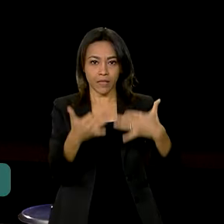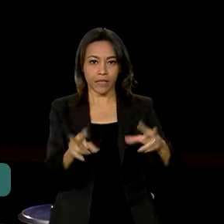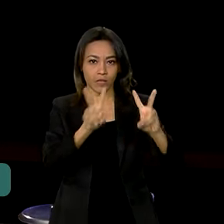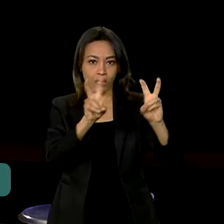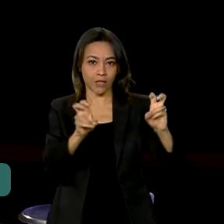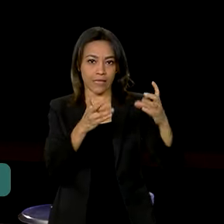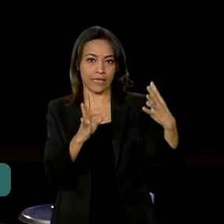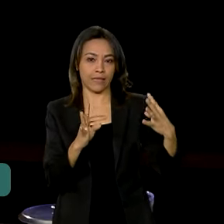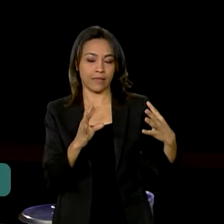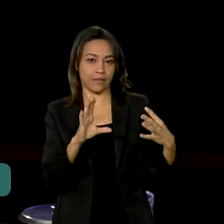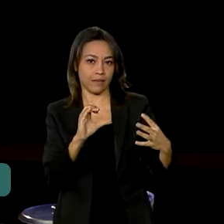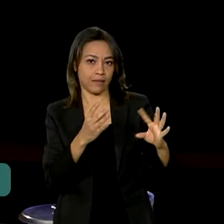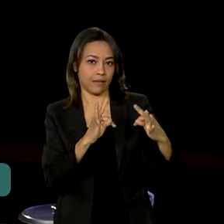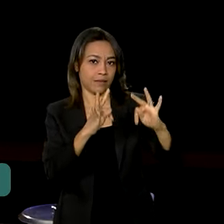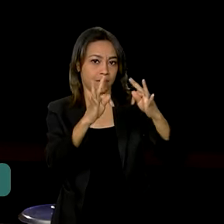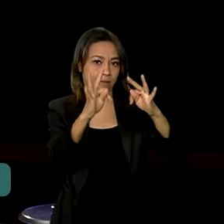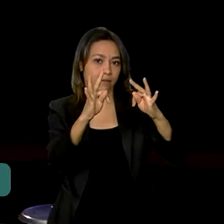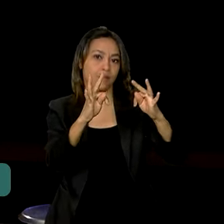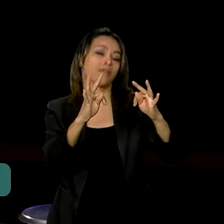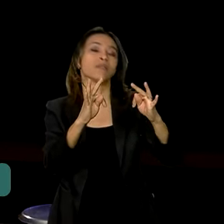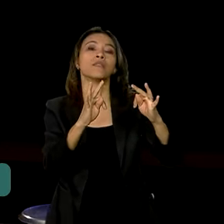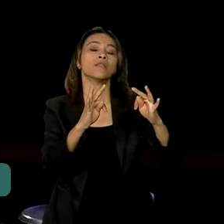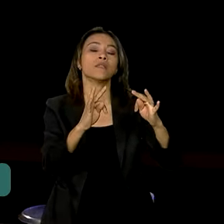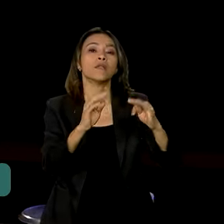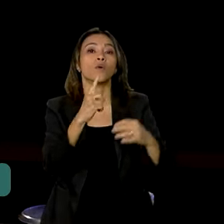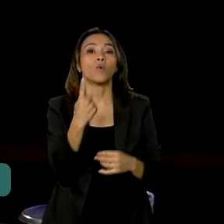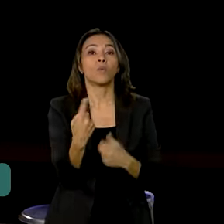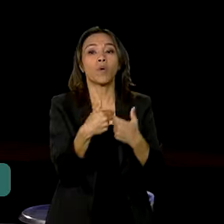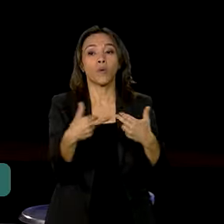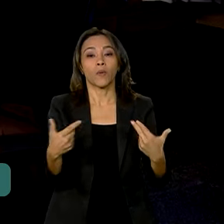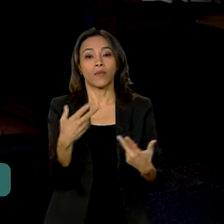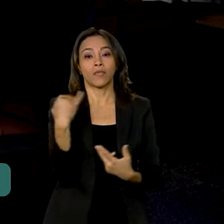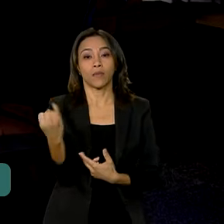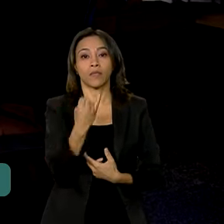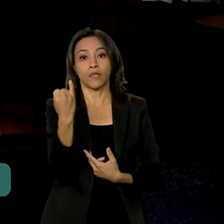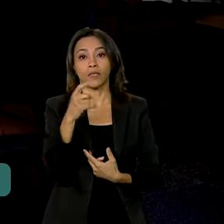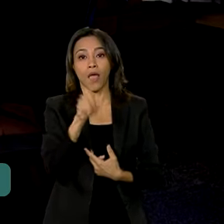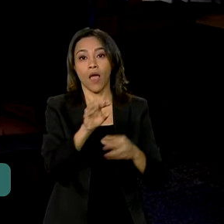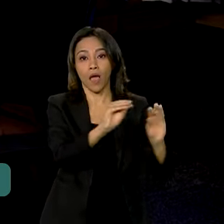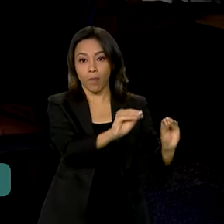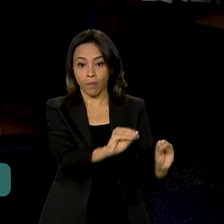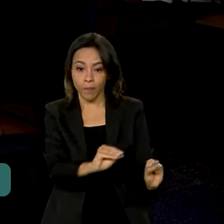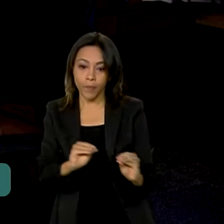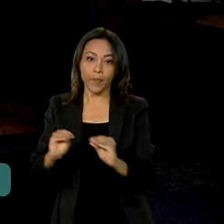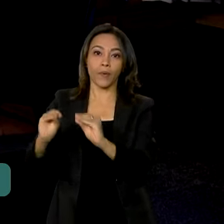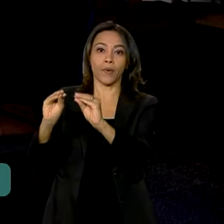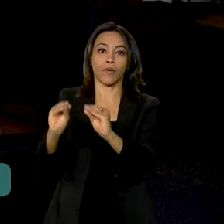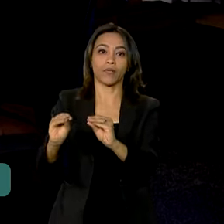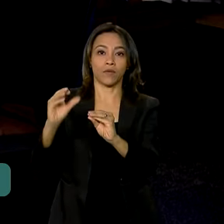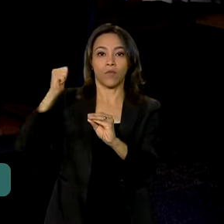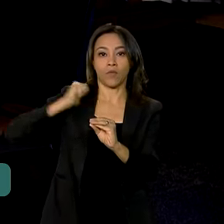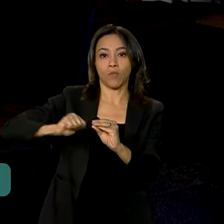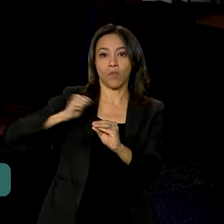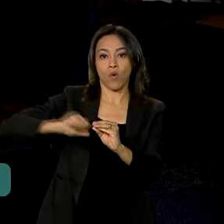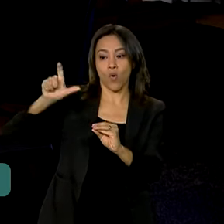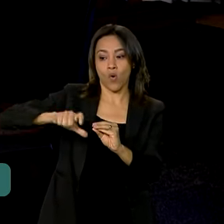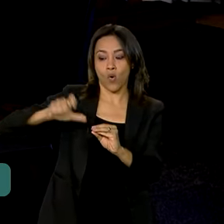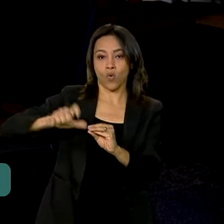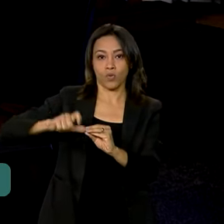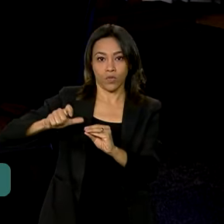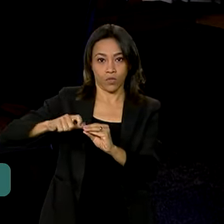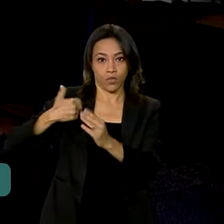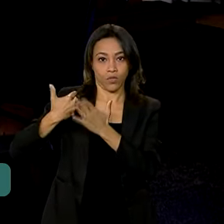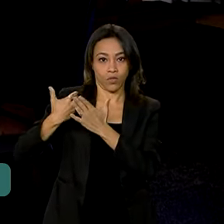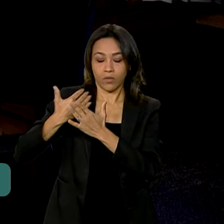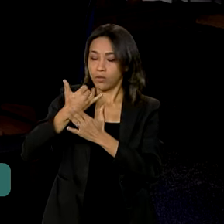tecnologia, uma das primeiras questões é a prorrogação das bolsas, né, de CNPq e